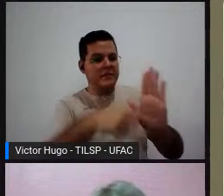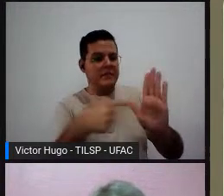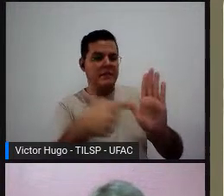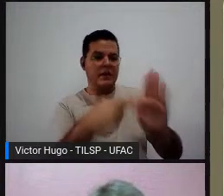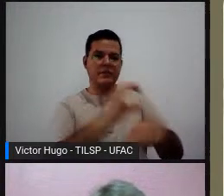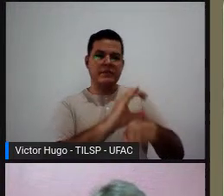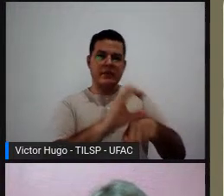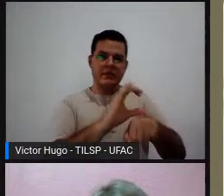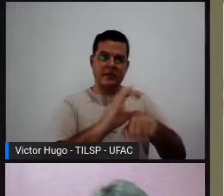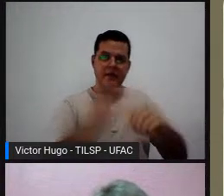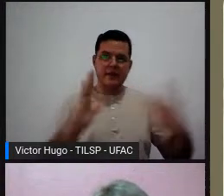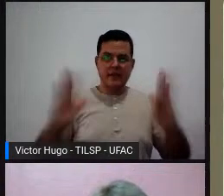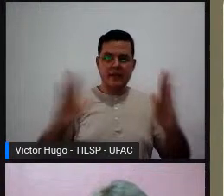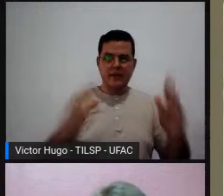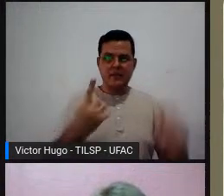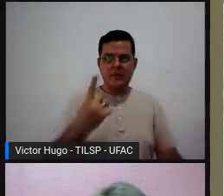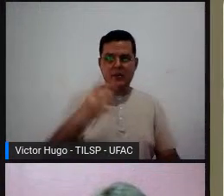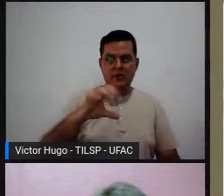década de 90.